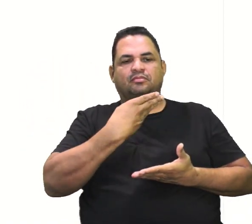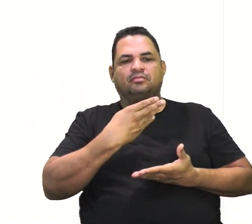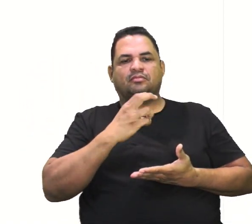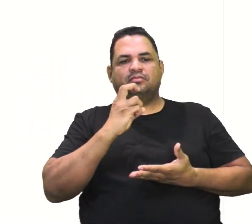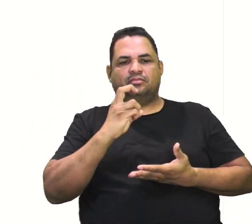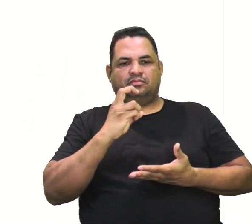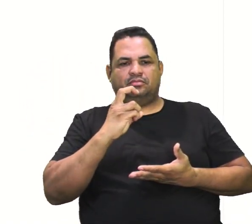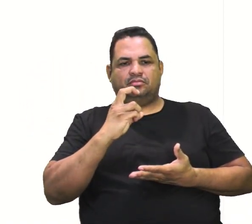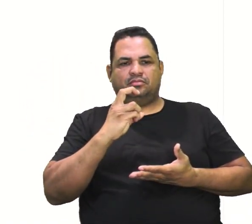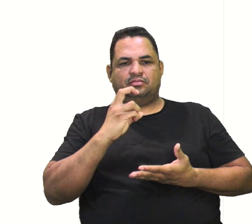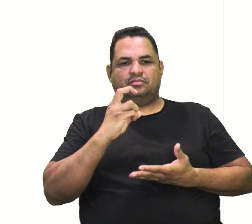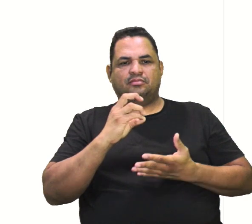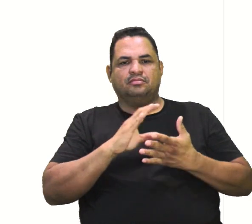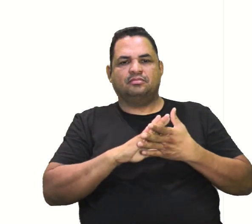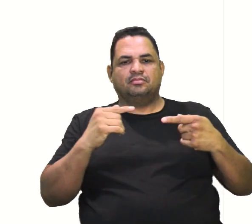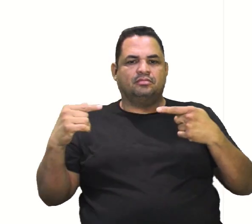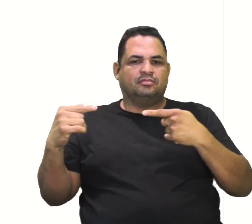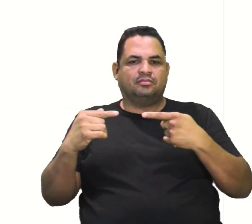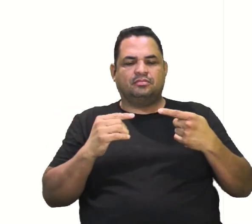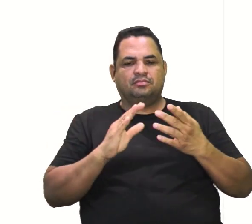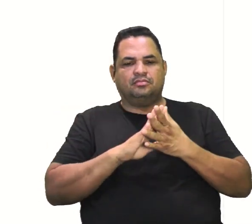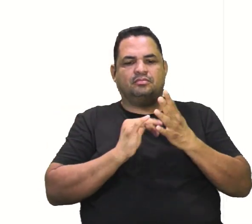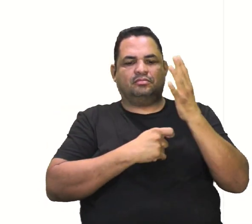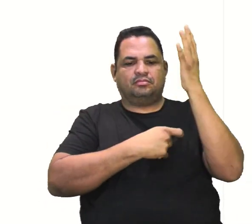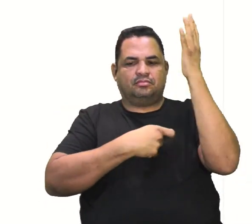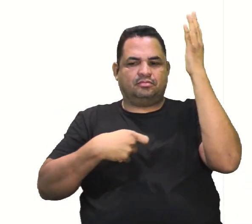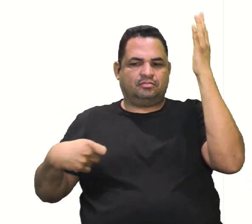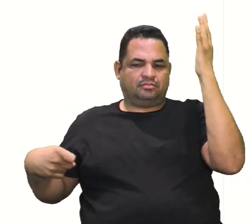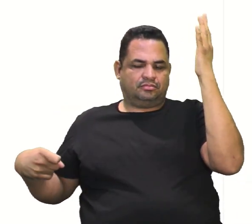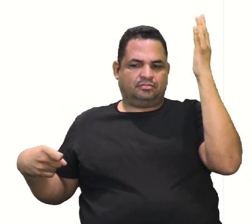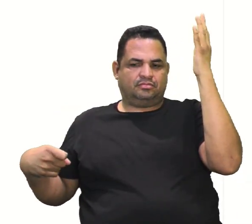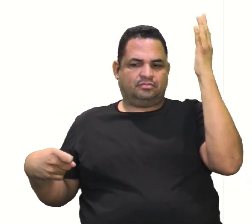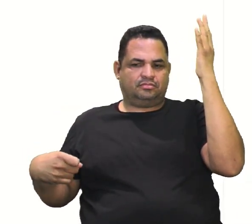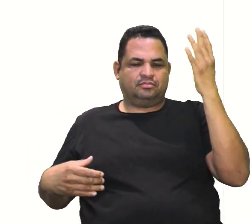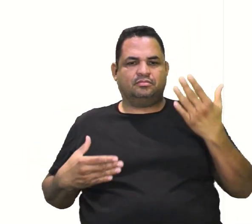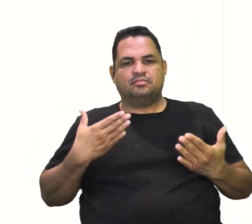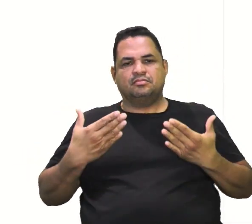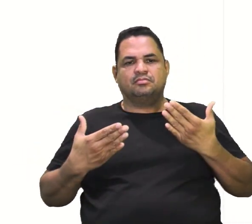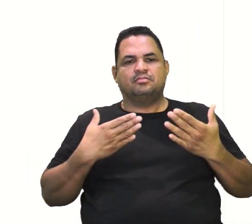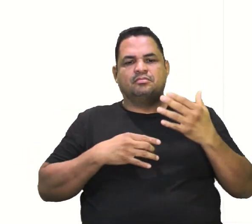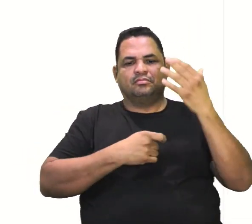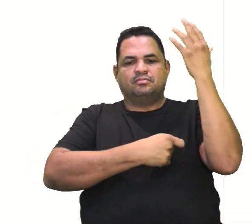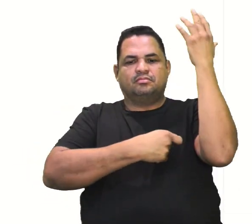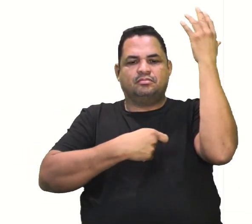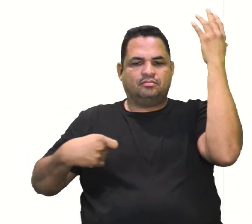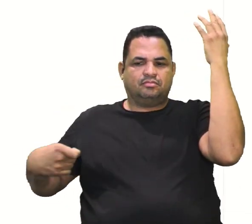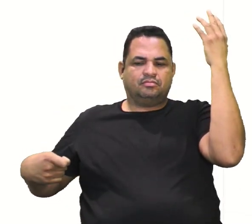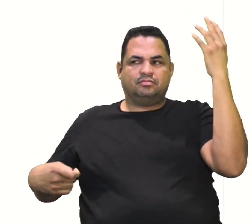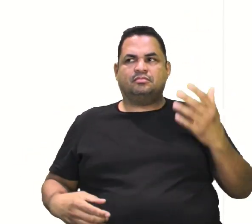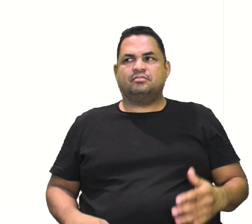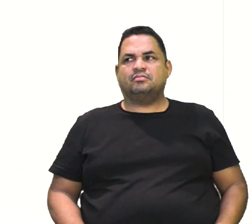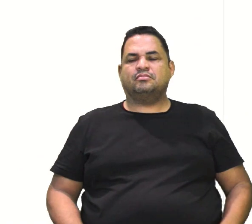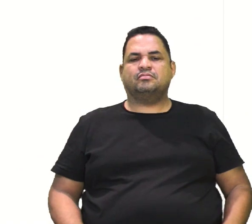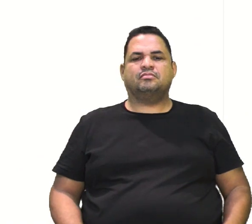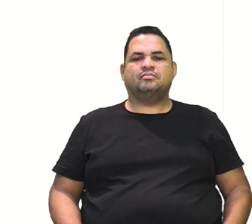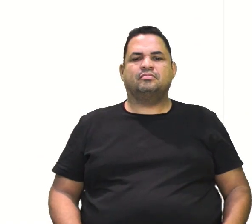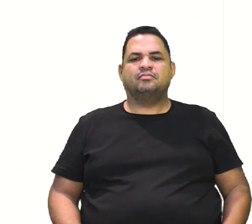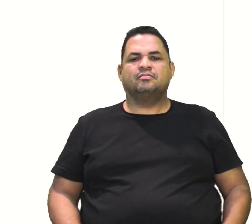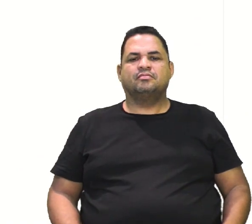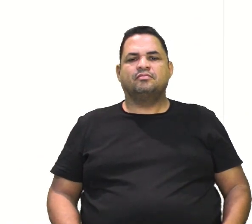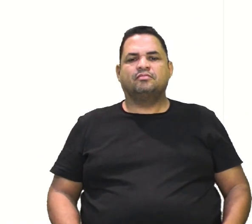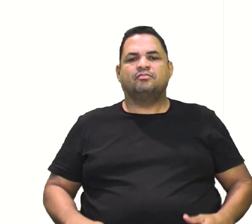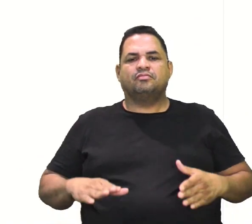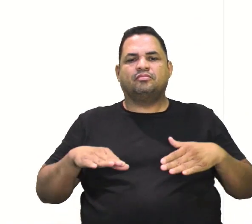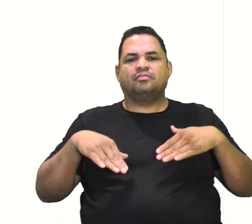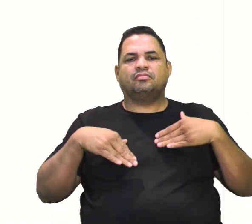a 45 graus em relação ao eixo X. Eita! Ele quer saber o seguinte,